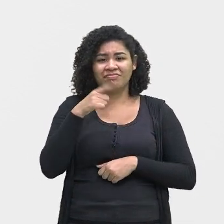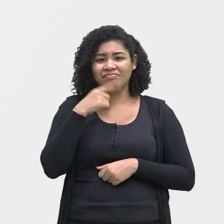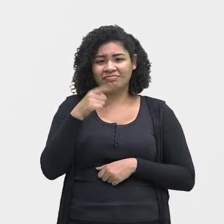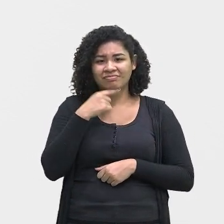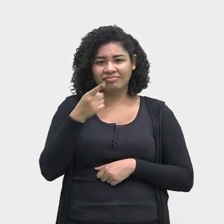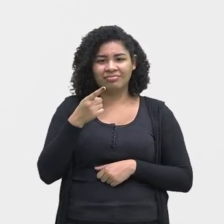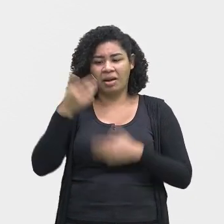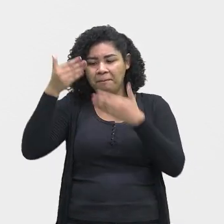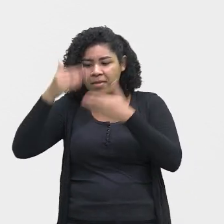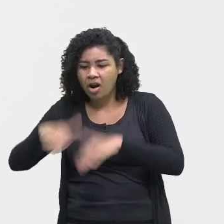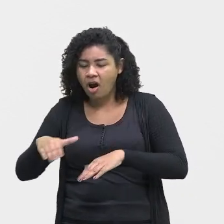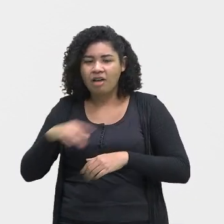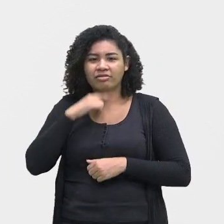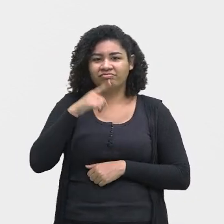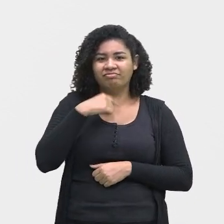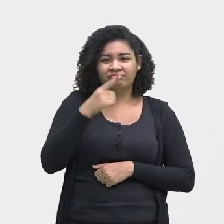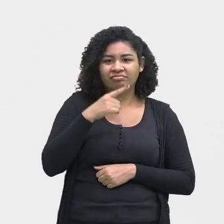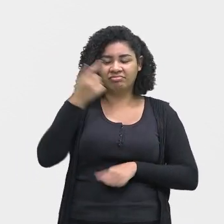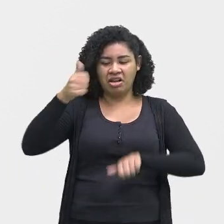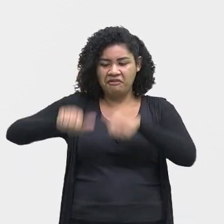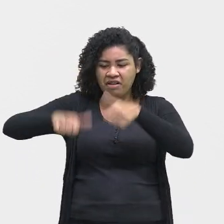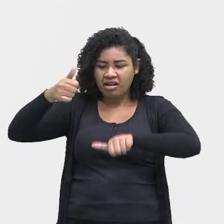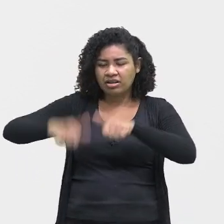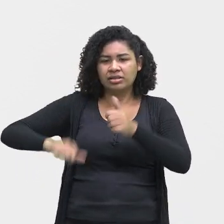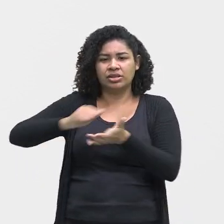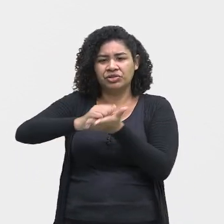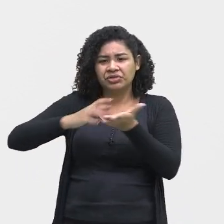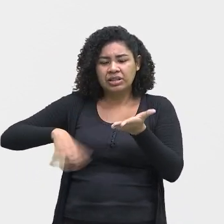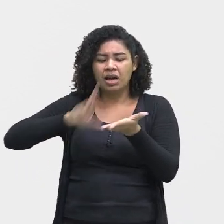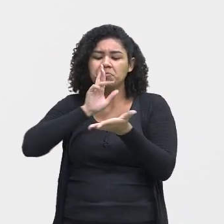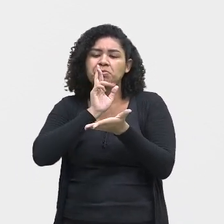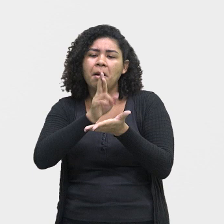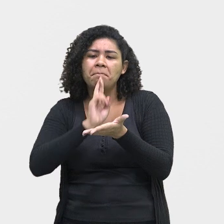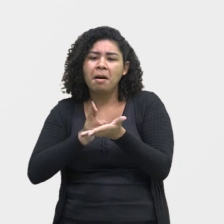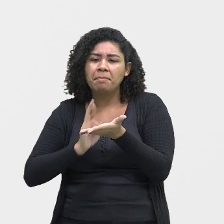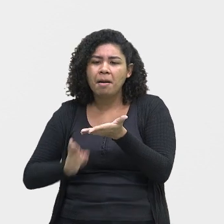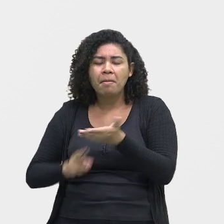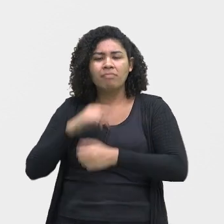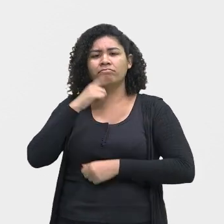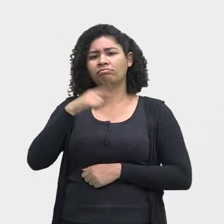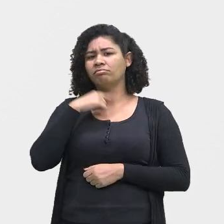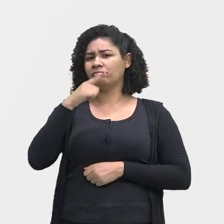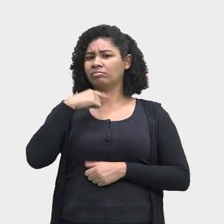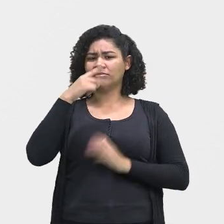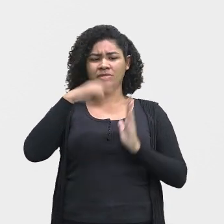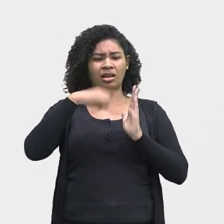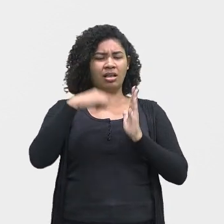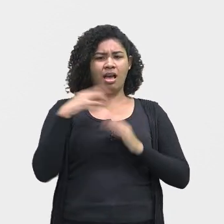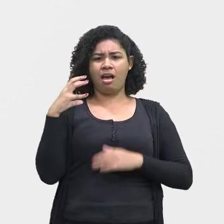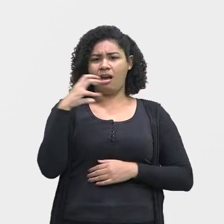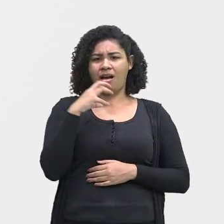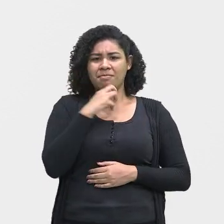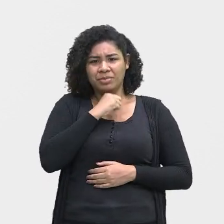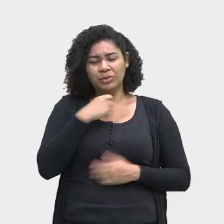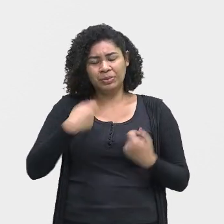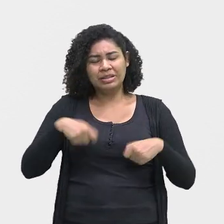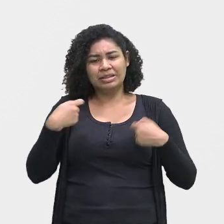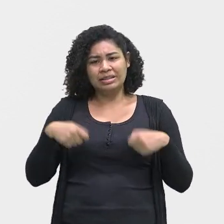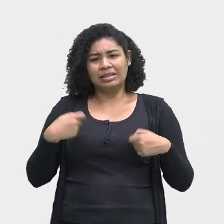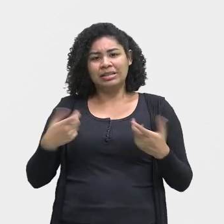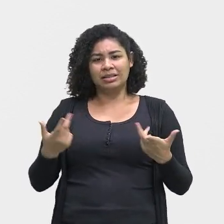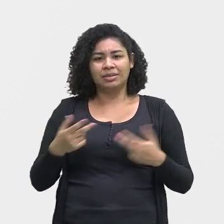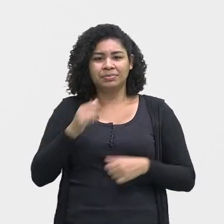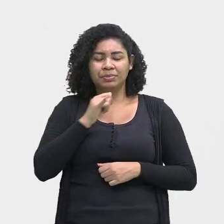numa prova, né, numa avaliação, ou para responder um exercício, né, como agora na